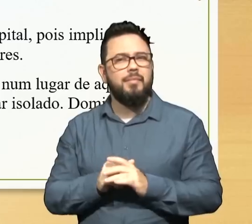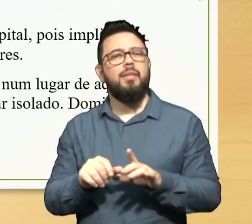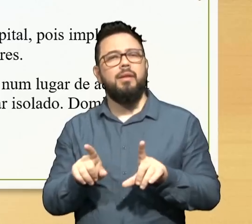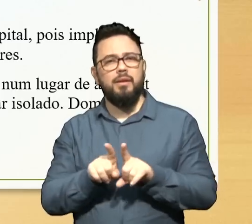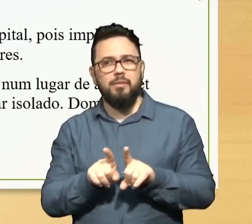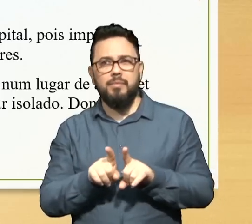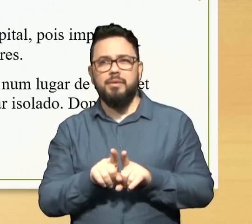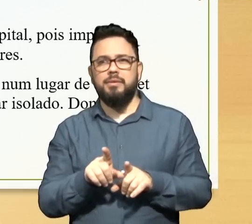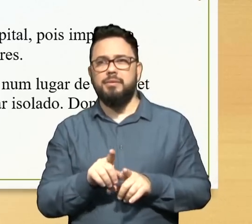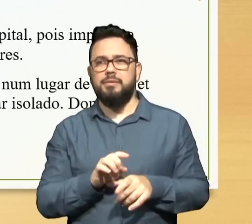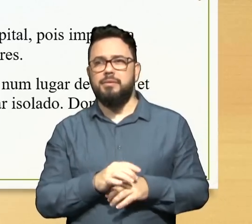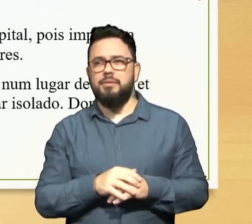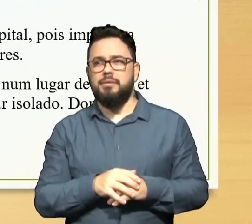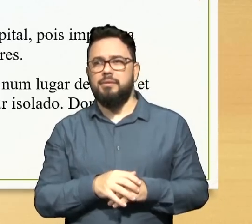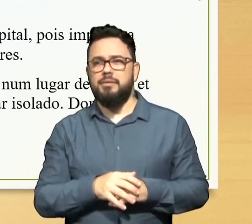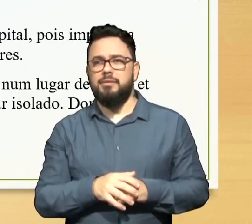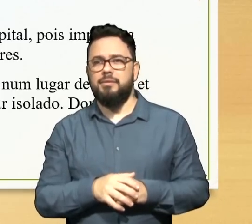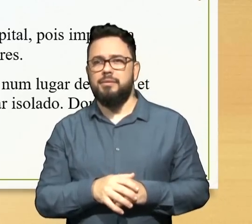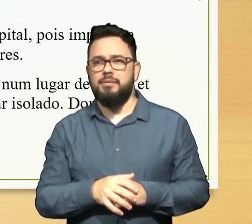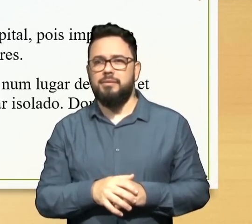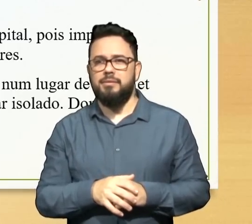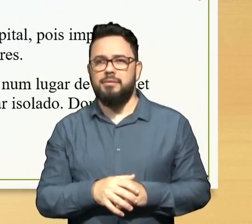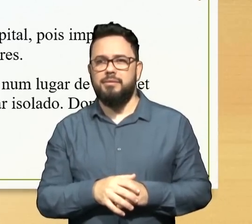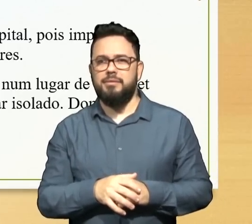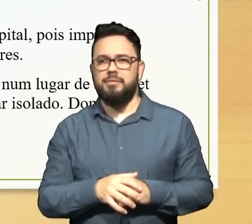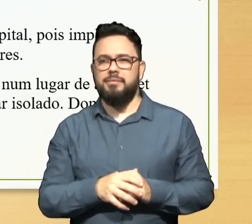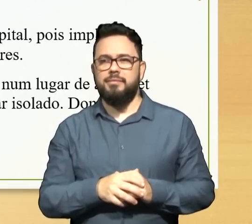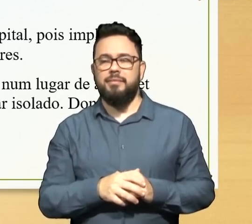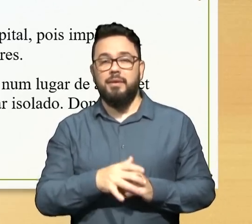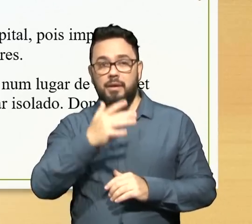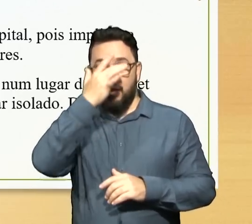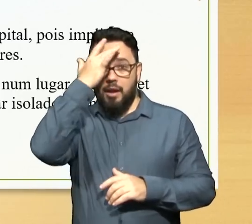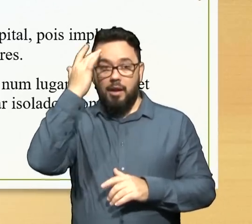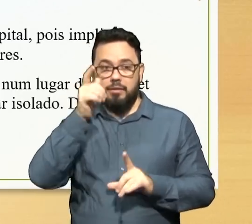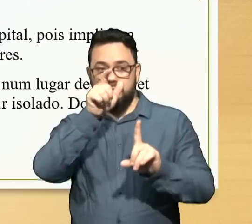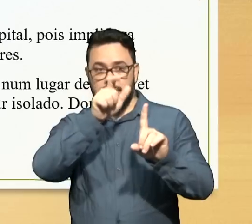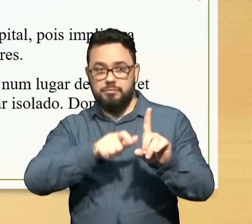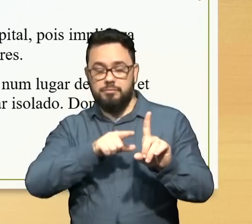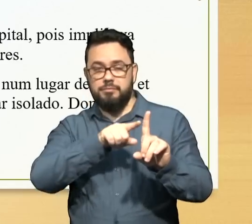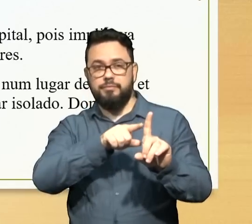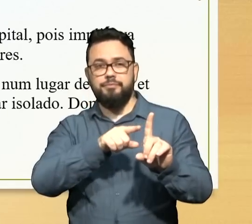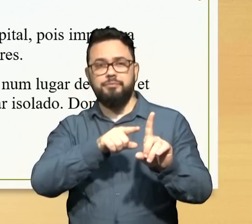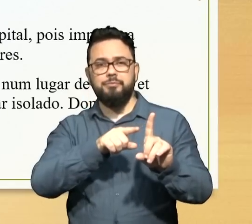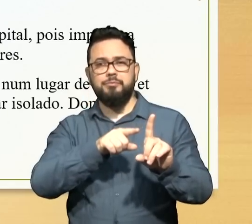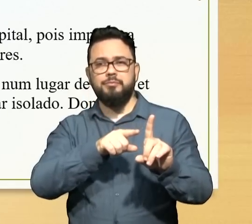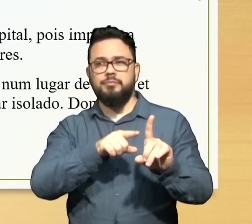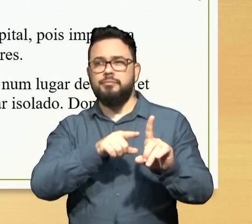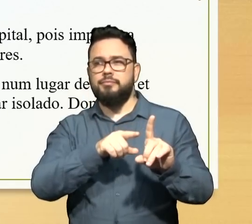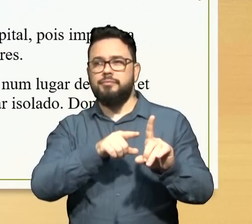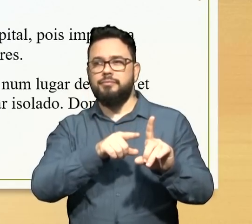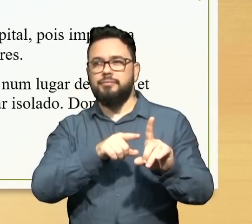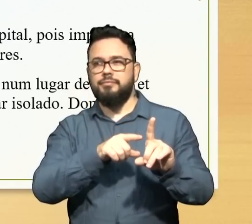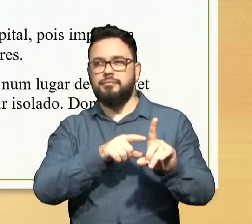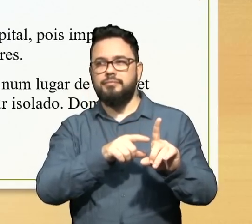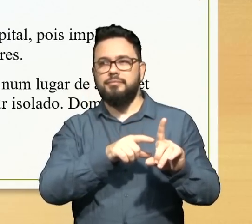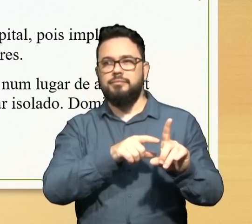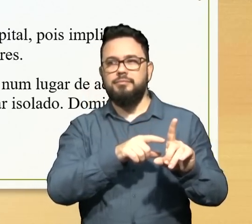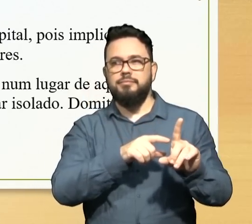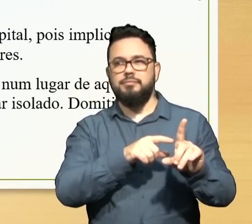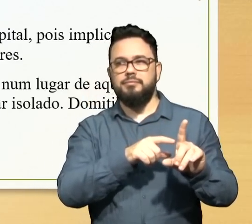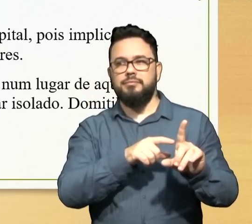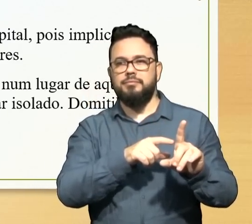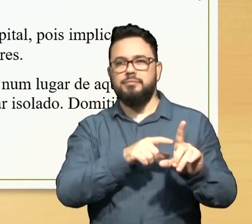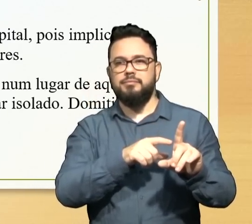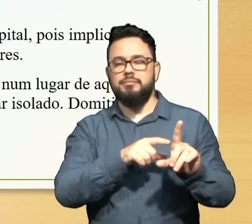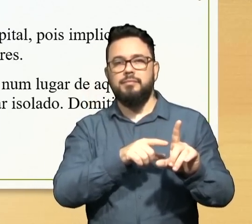deport em ul onde o indivíduo ficava no lugar de aqu ignis interd ou